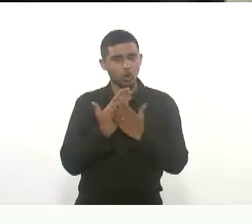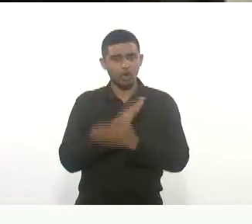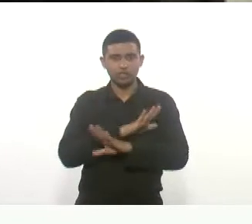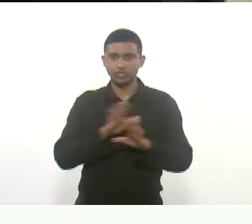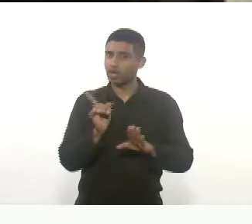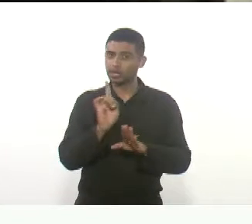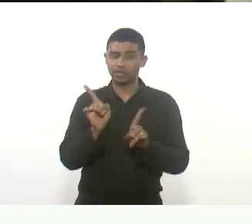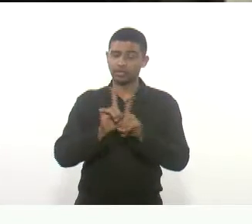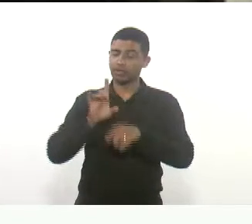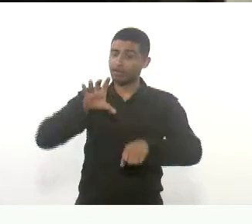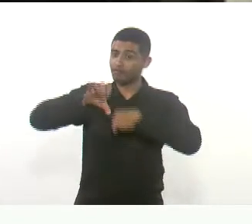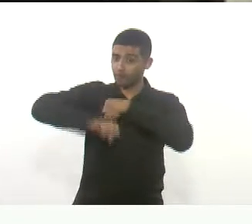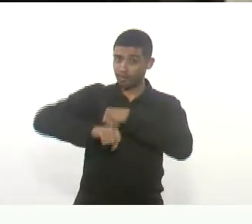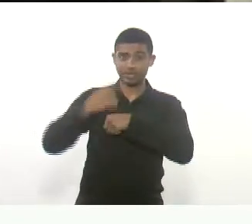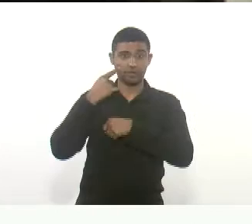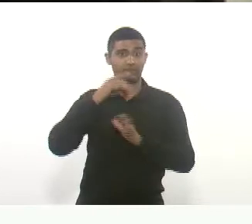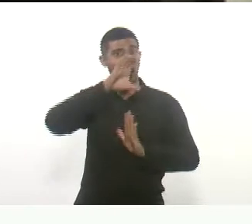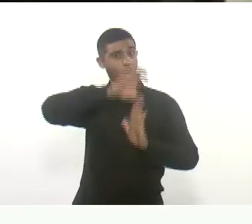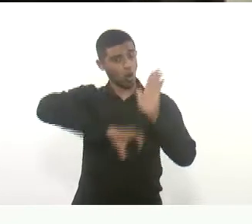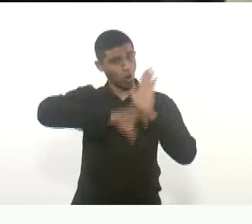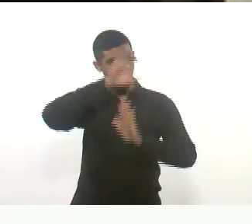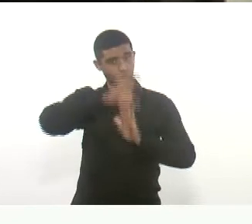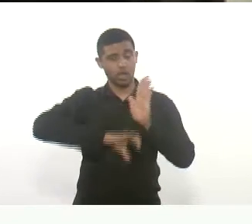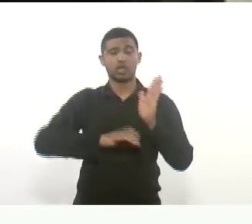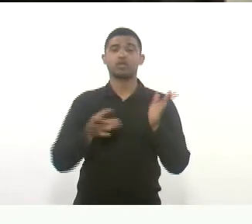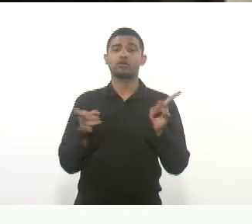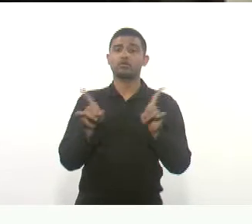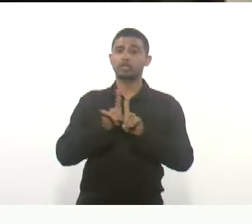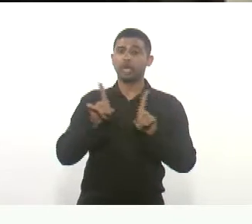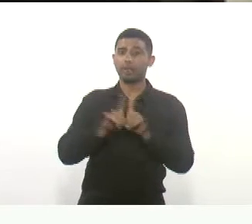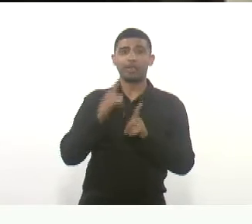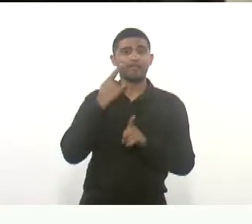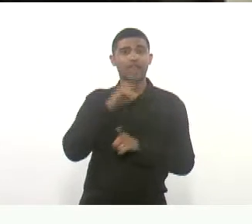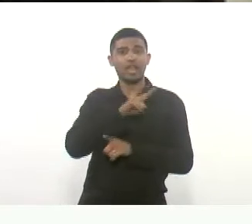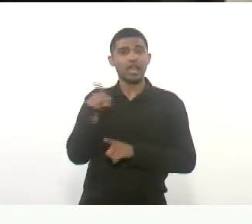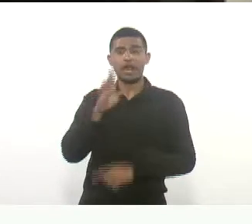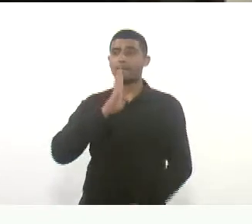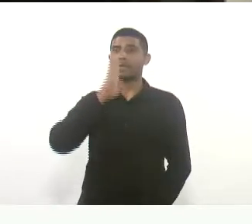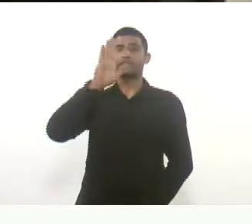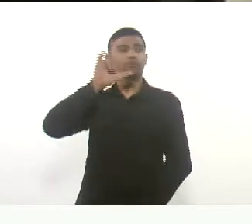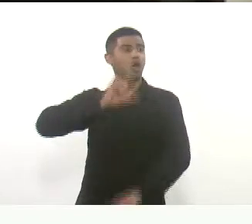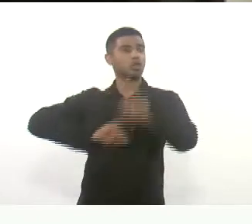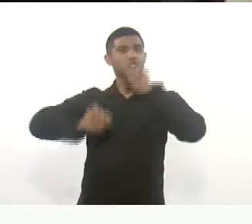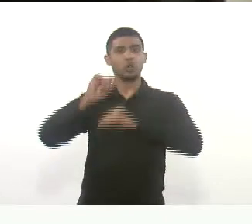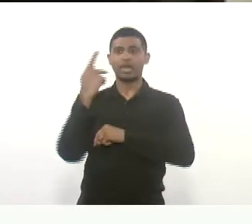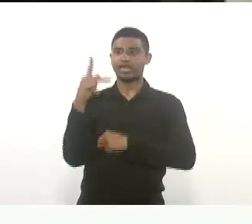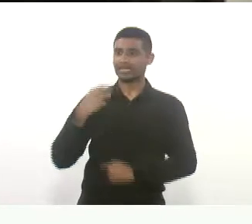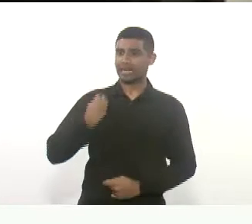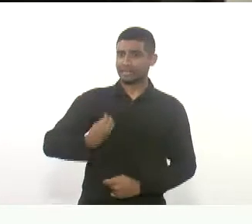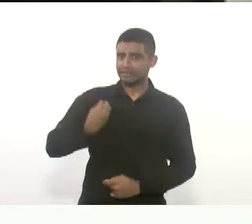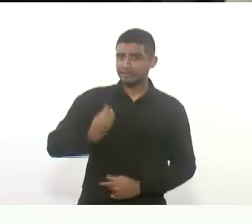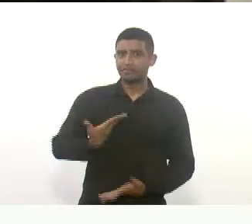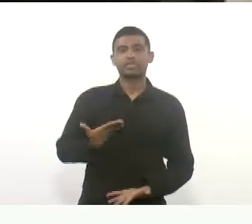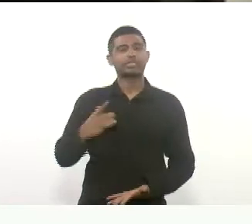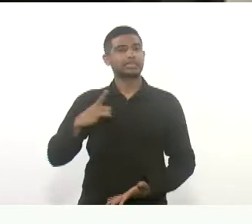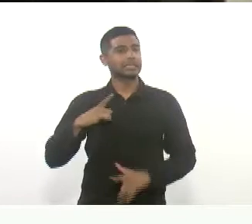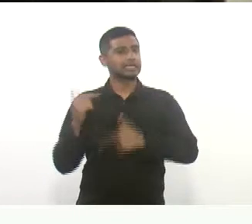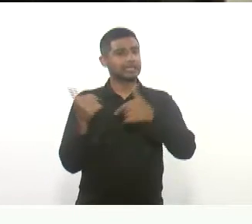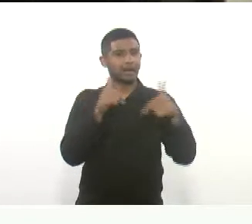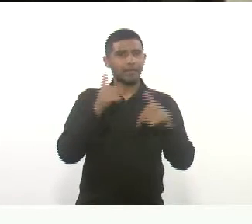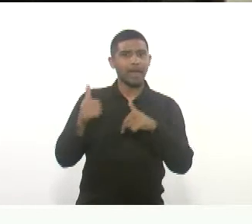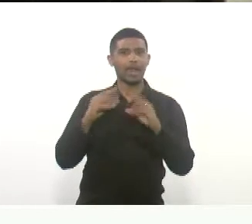A formação da grade curricular, a escolha das prioridades do que aquele aluno vai receber como